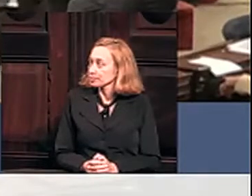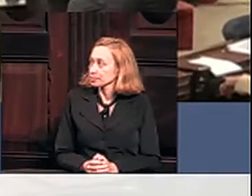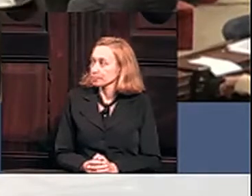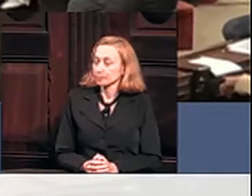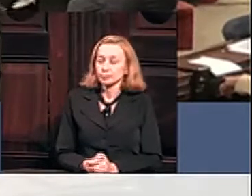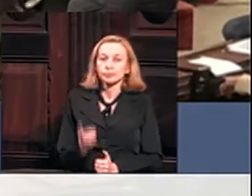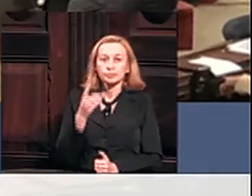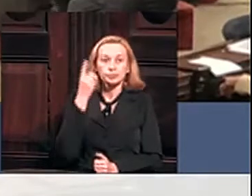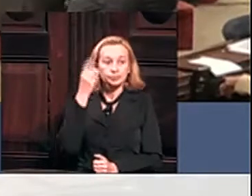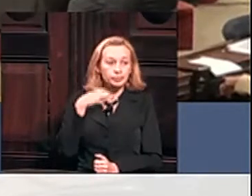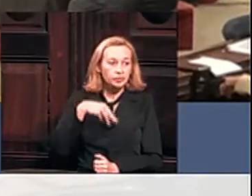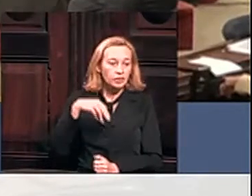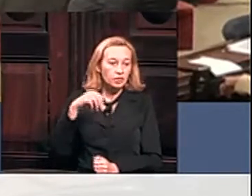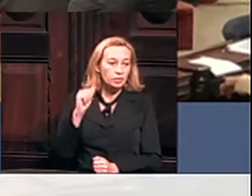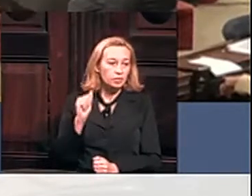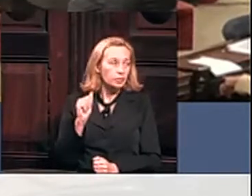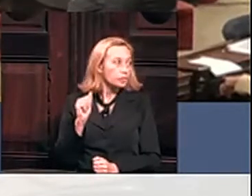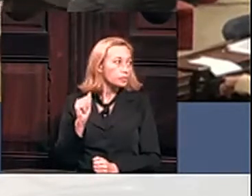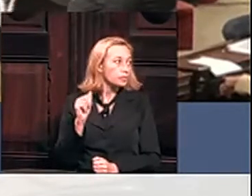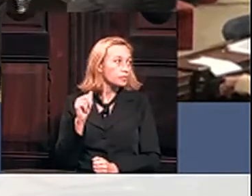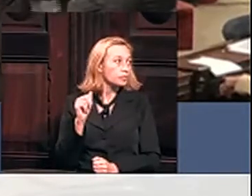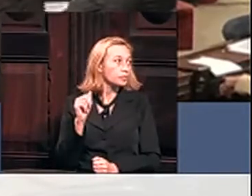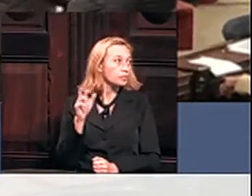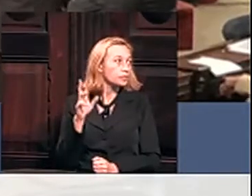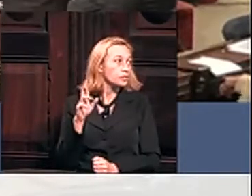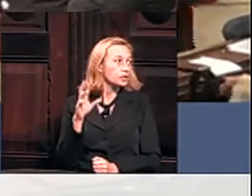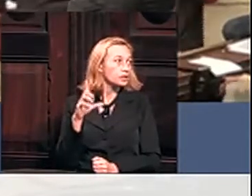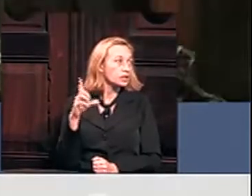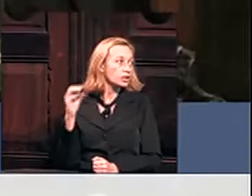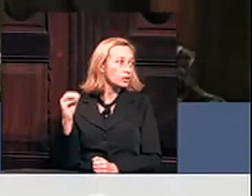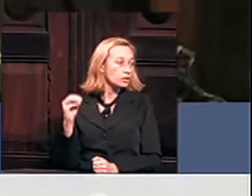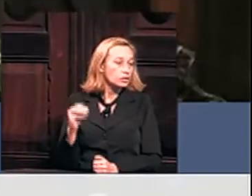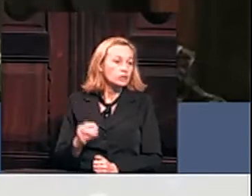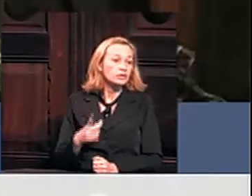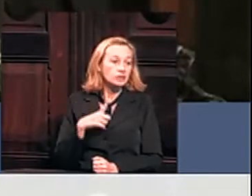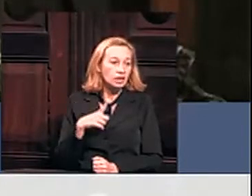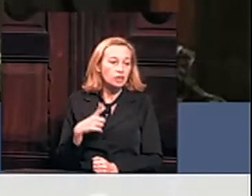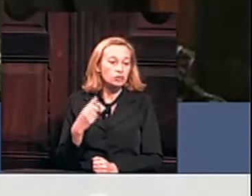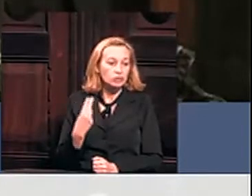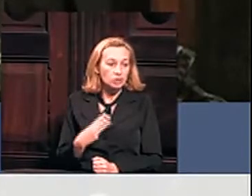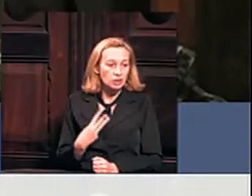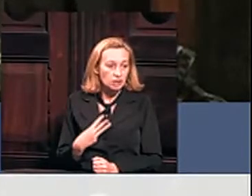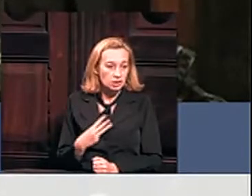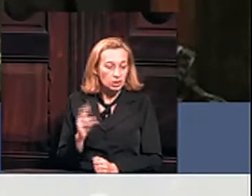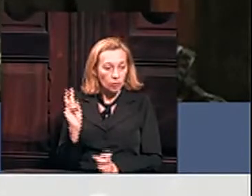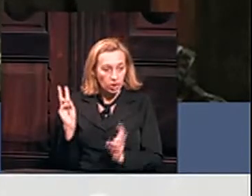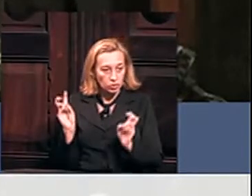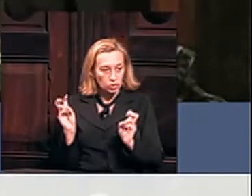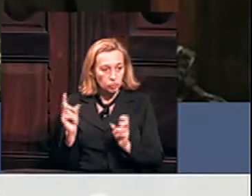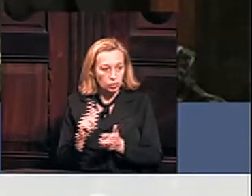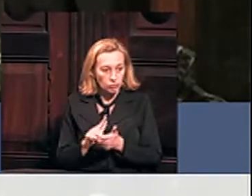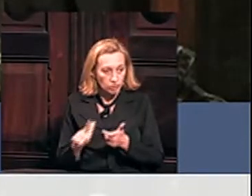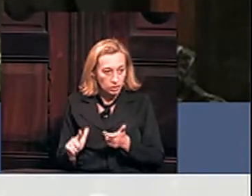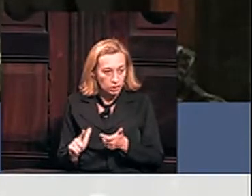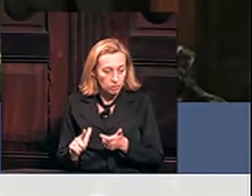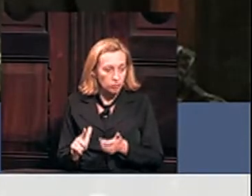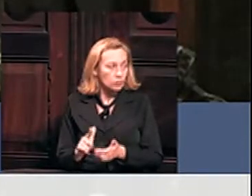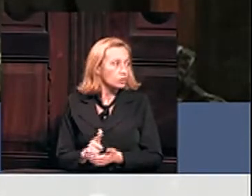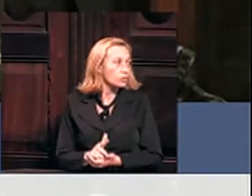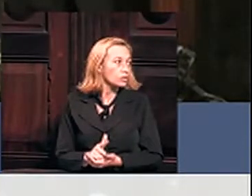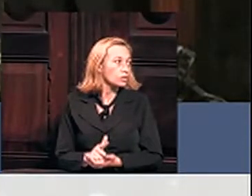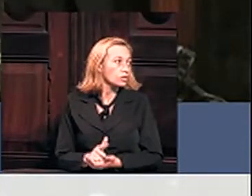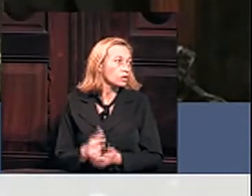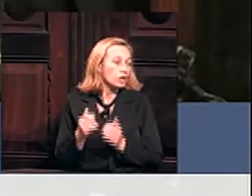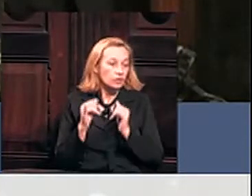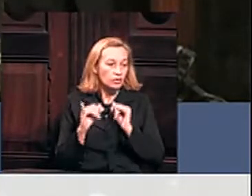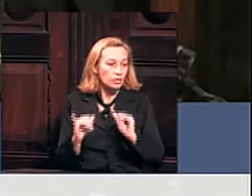Deputado Marcelo, não, espera aí um instante. Nós vamos tentar o acordo aqui. Tem a questão do terceiro eixo vazio. Se for autorizativo, a